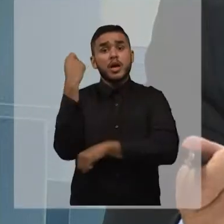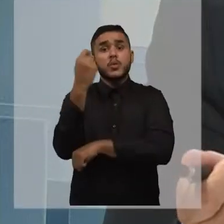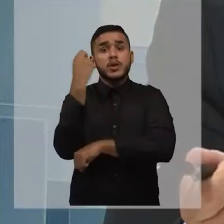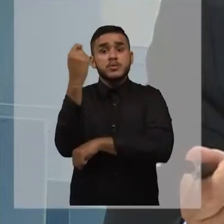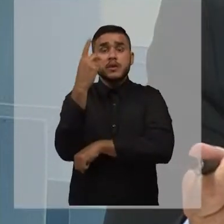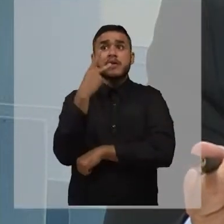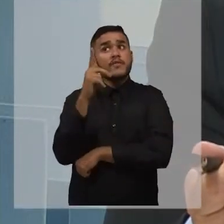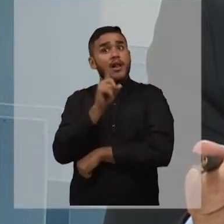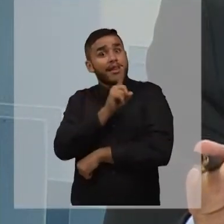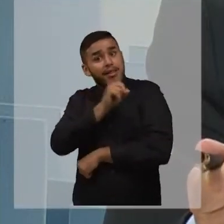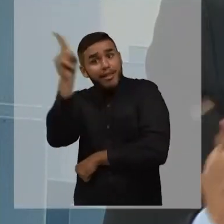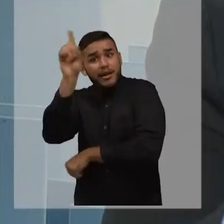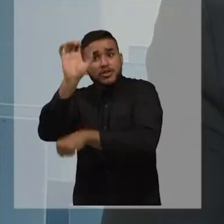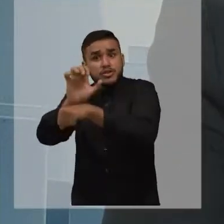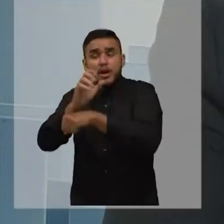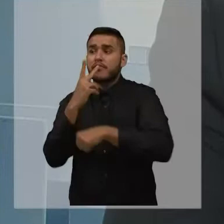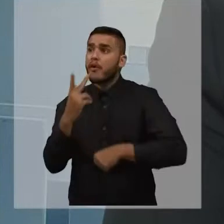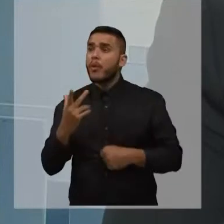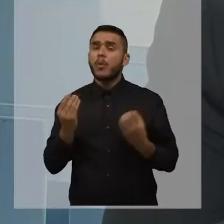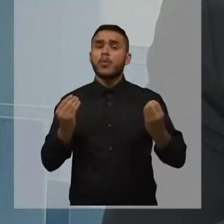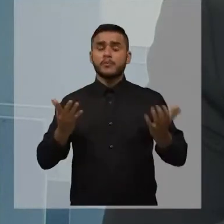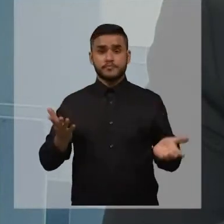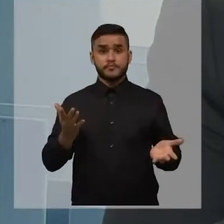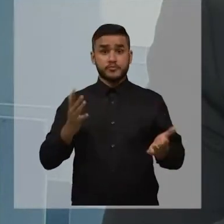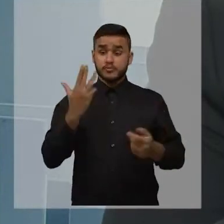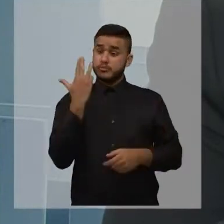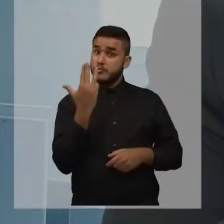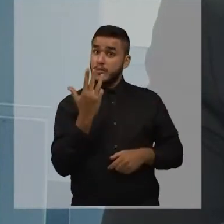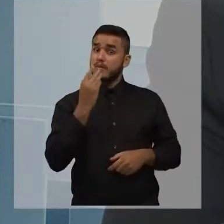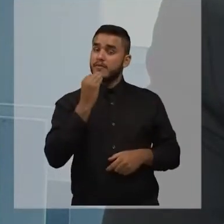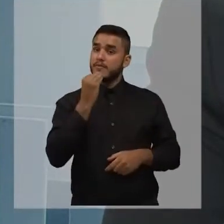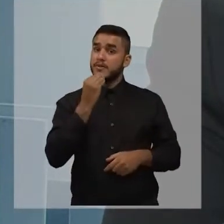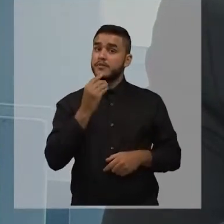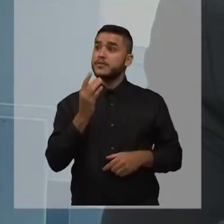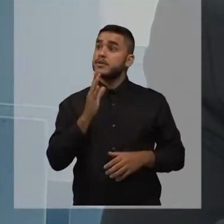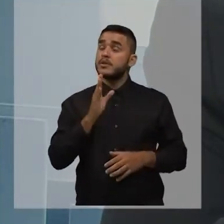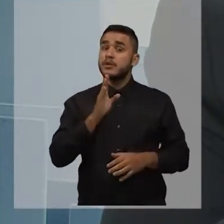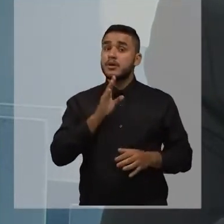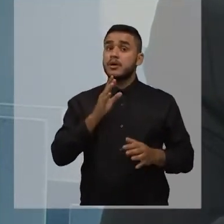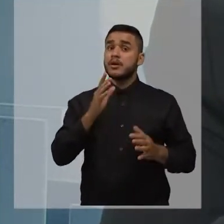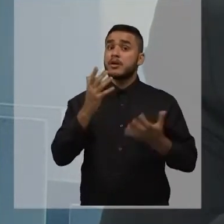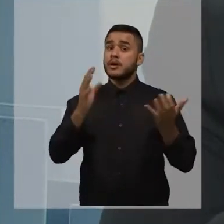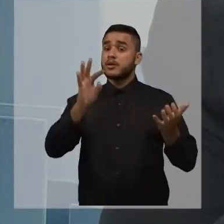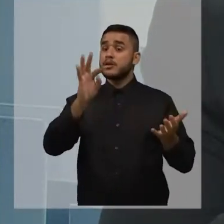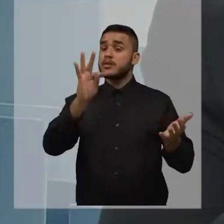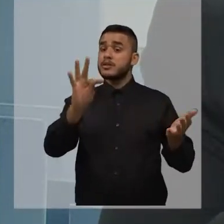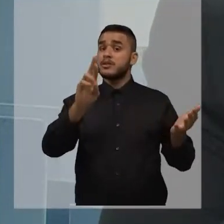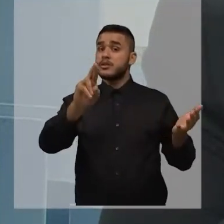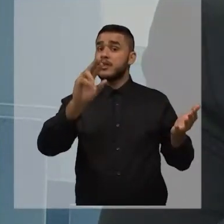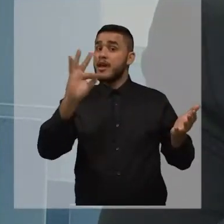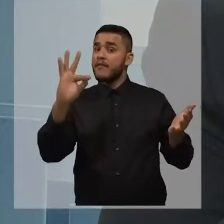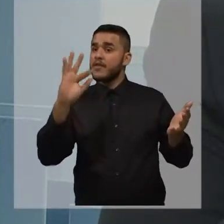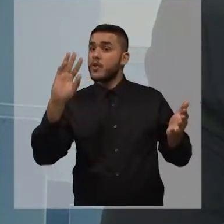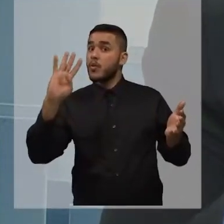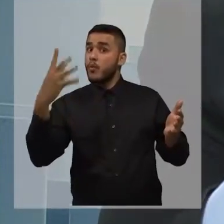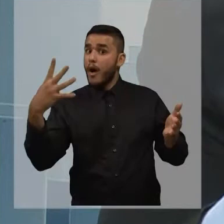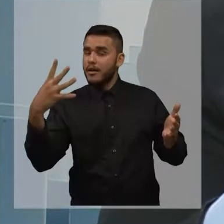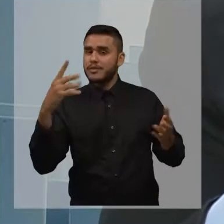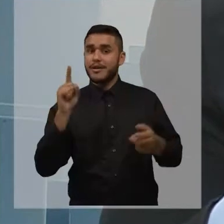tivesse recorrido, né, para o tribunal lá do Rio Grande do Sul, o TRF4,